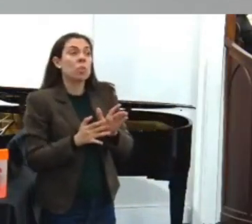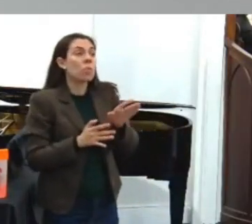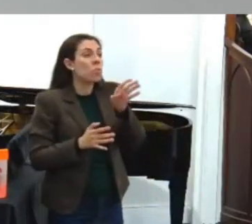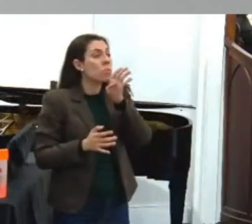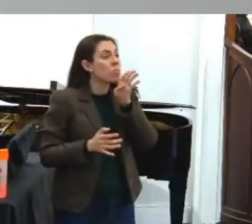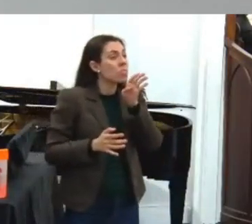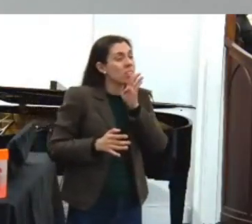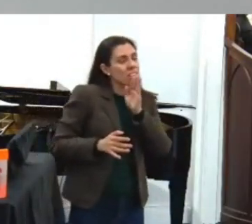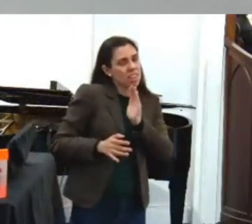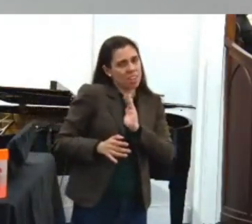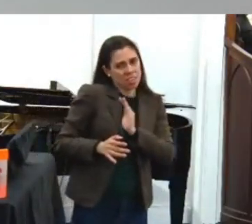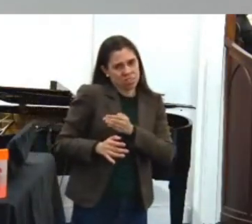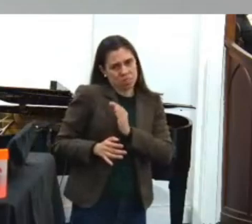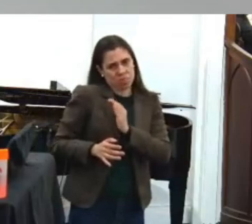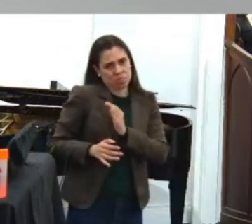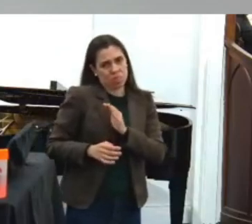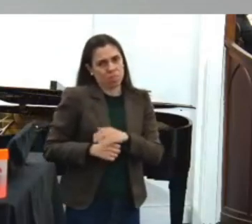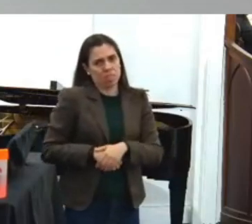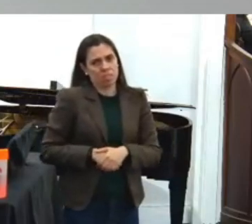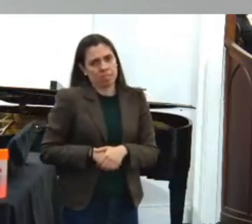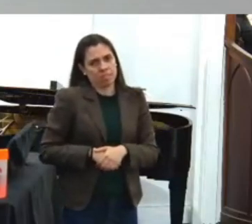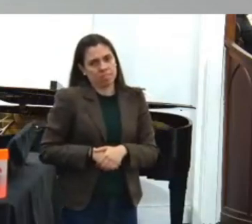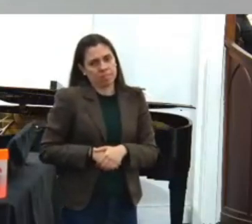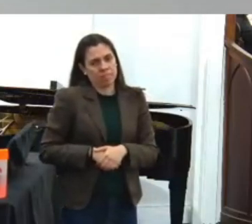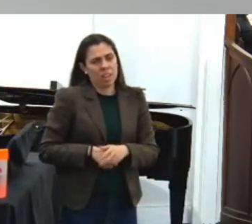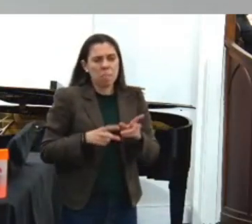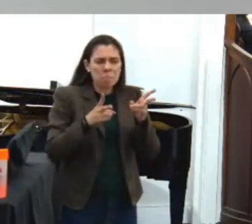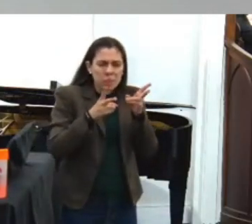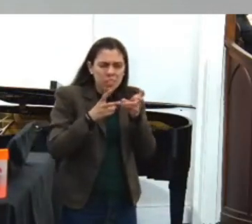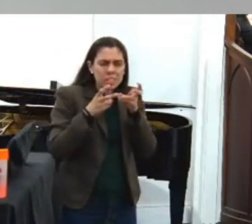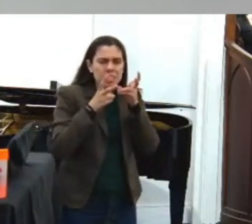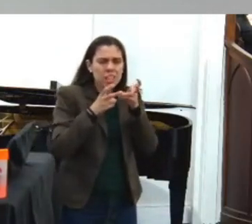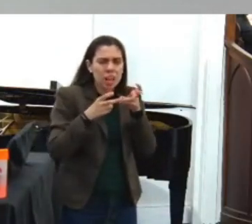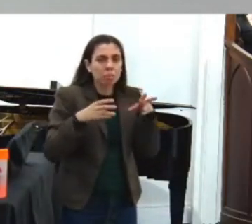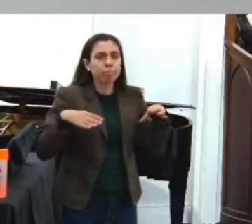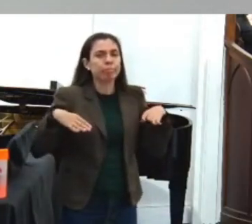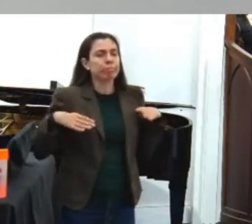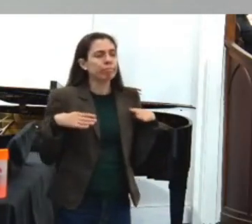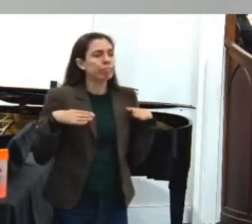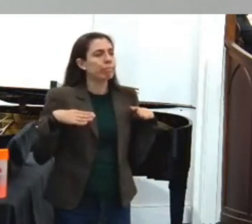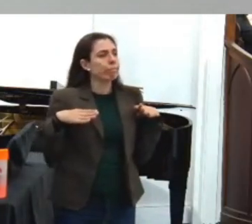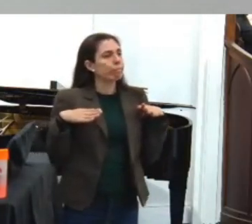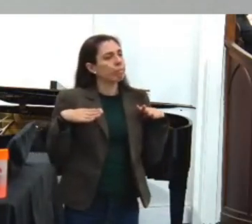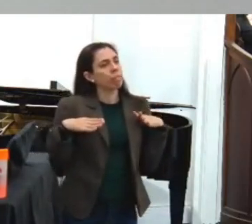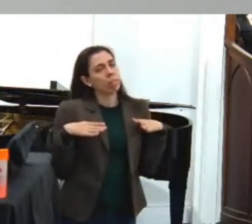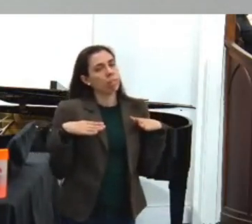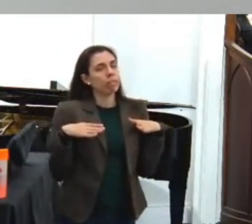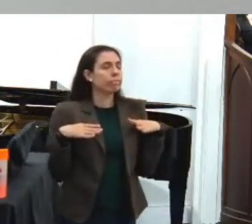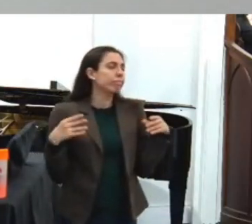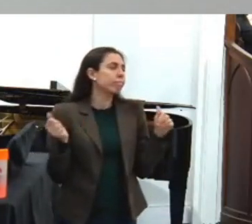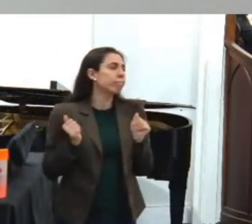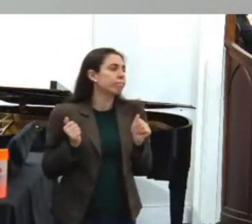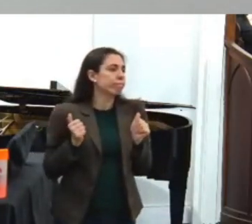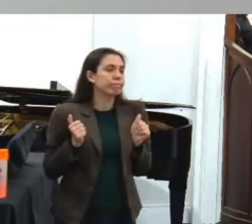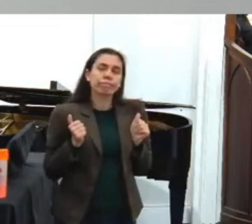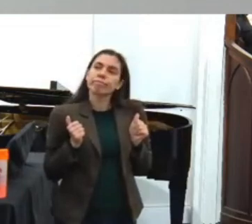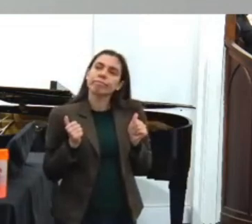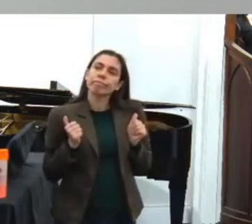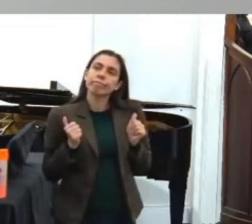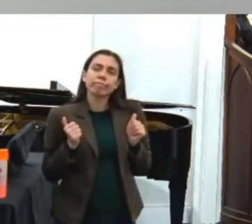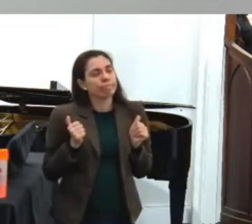o estado de indiferença, o estado como ela se encontrava, de